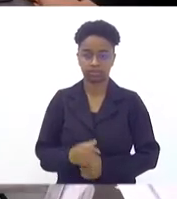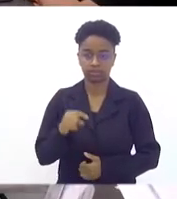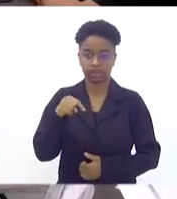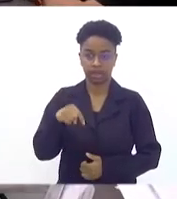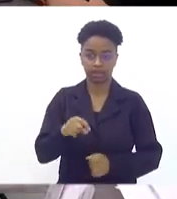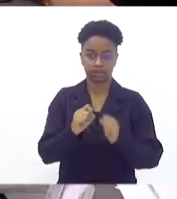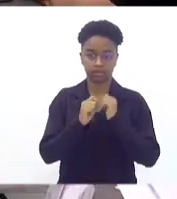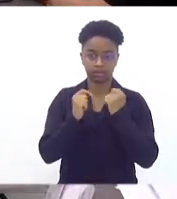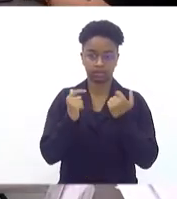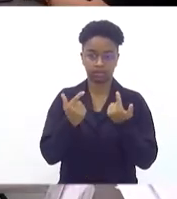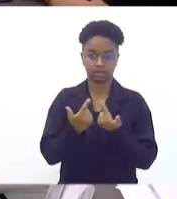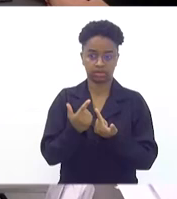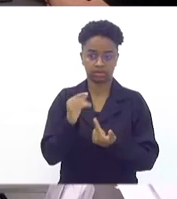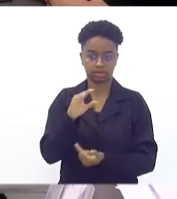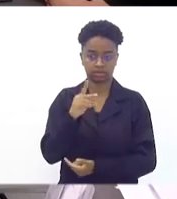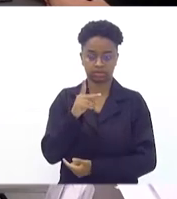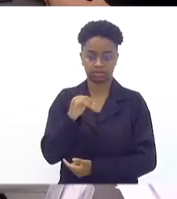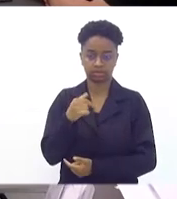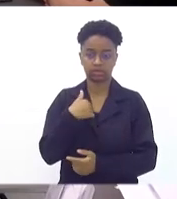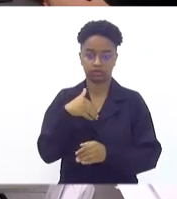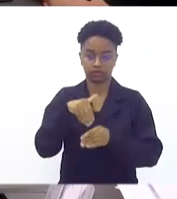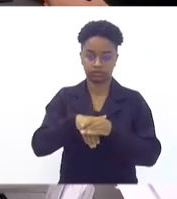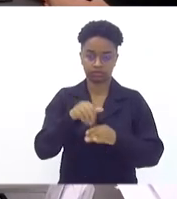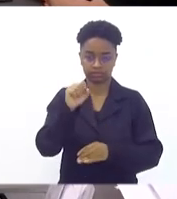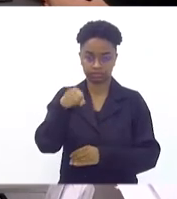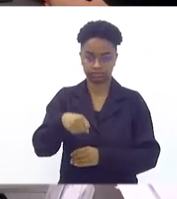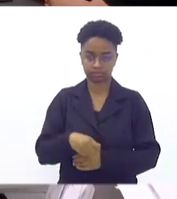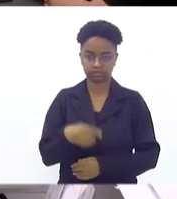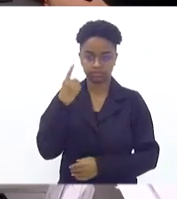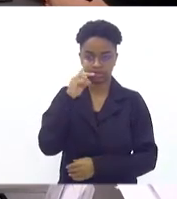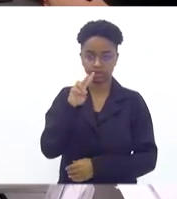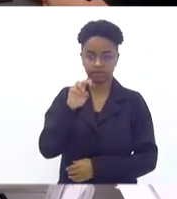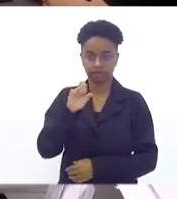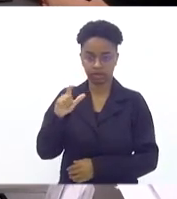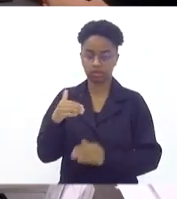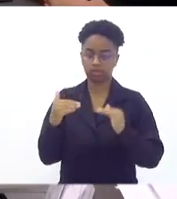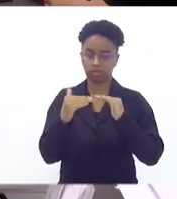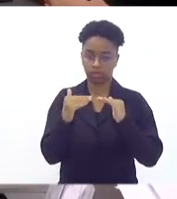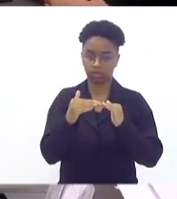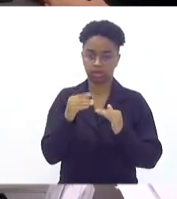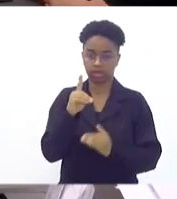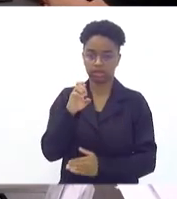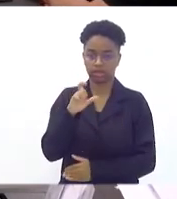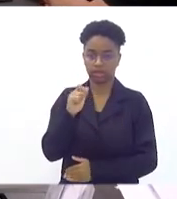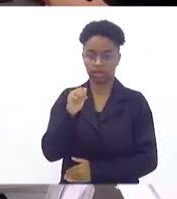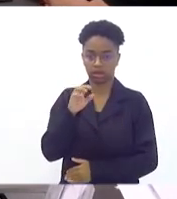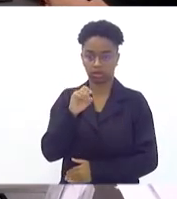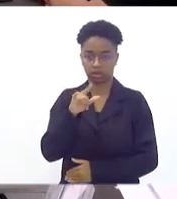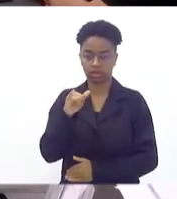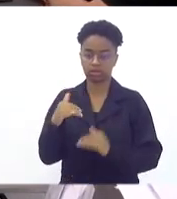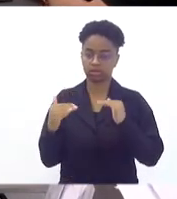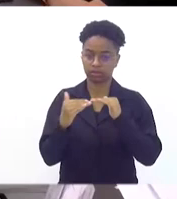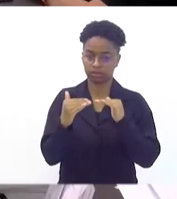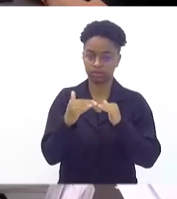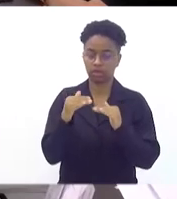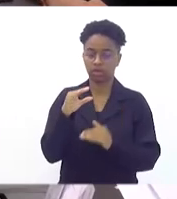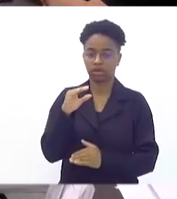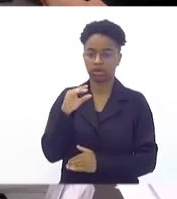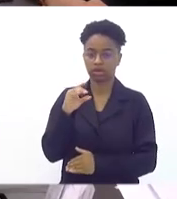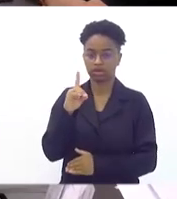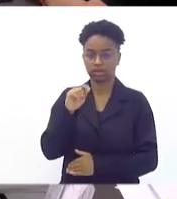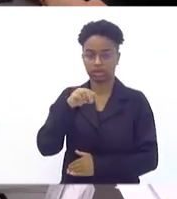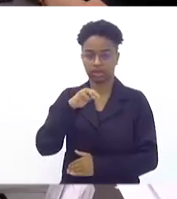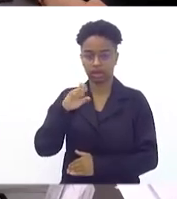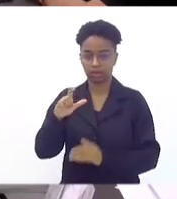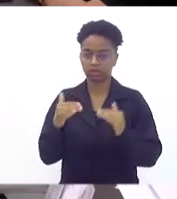nossa sessão da CPI Deputado valvará Deputado de laroni Deputado librelon